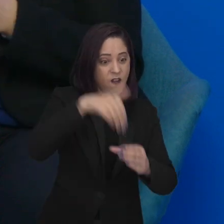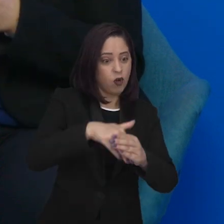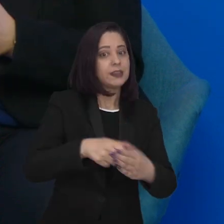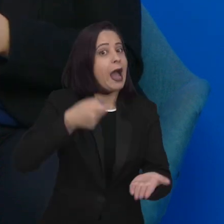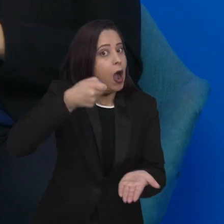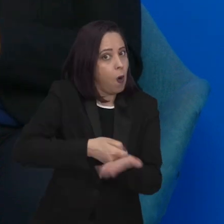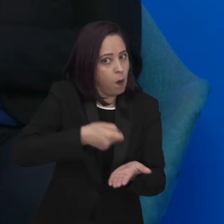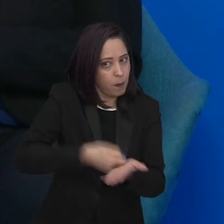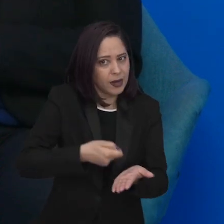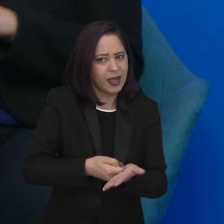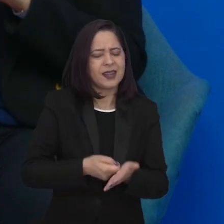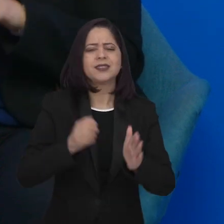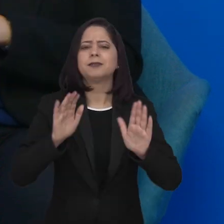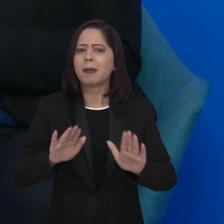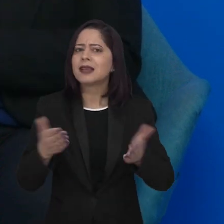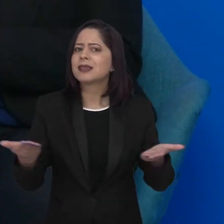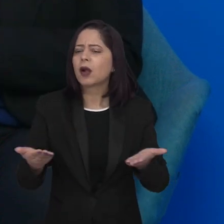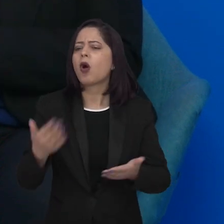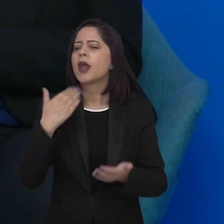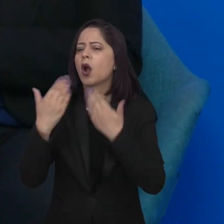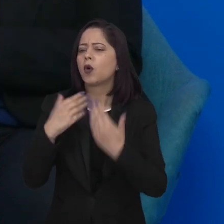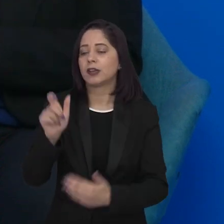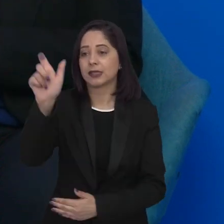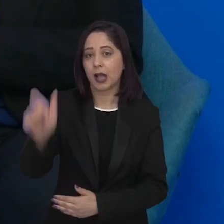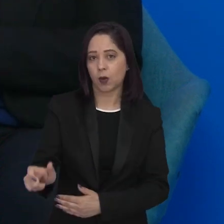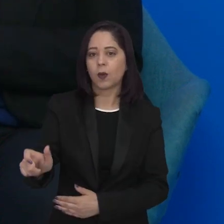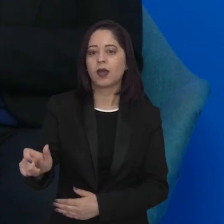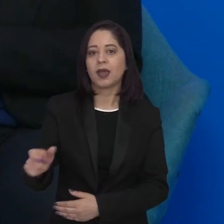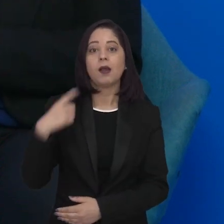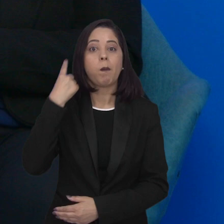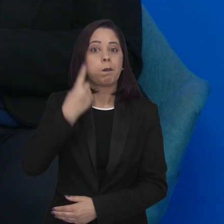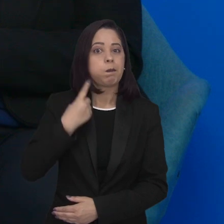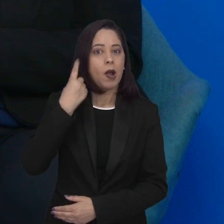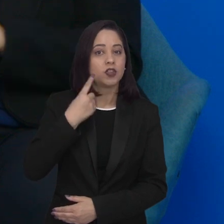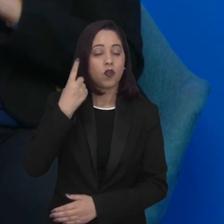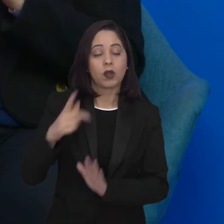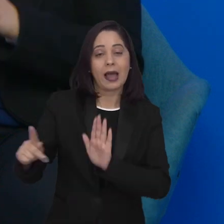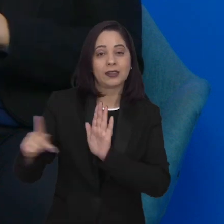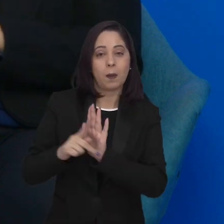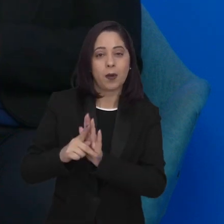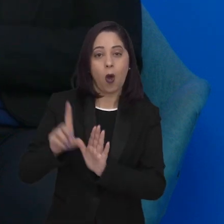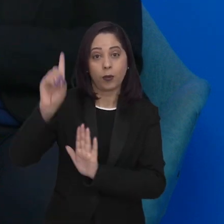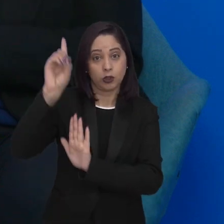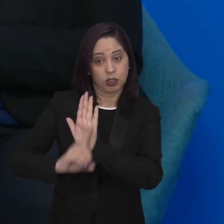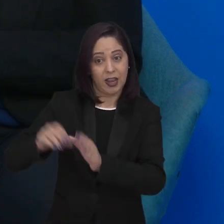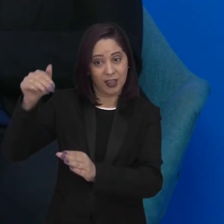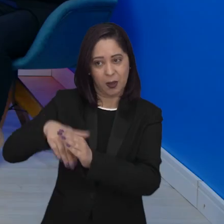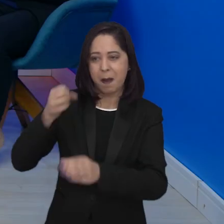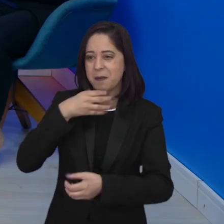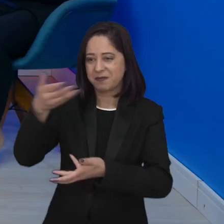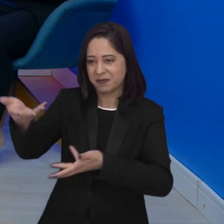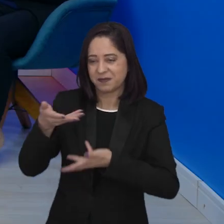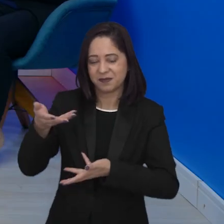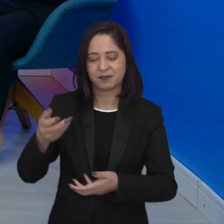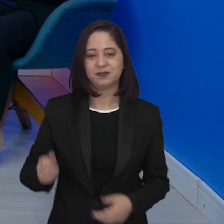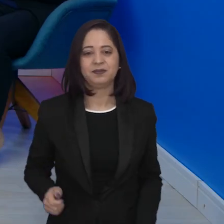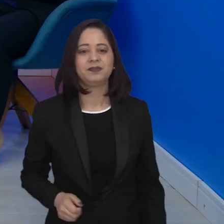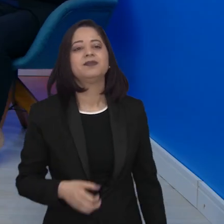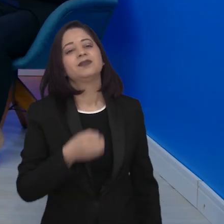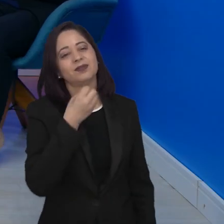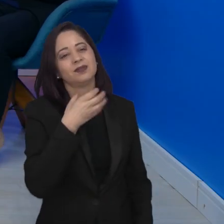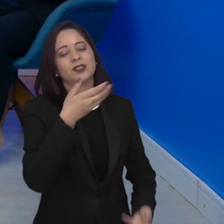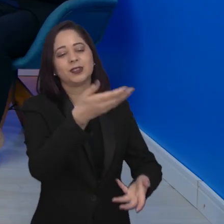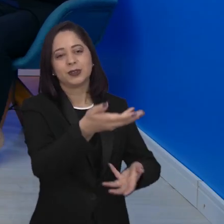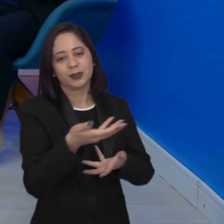para o resultado das eleições? Sobre isso a gente conversa agora com Marcos Limão, advogado especialista em direito eleitoral. Bem-vindo, Marcos. Tudo